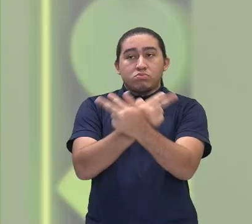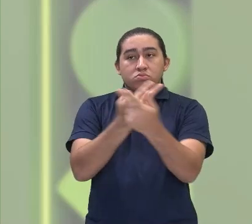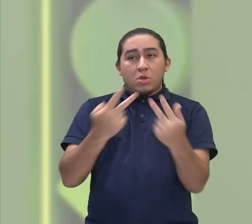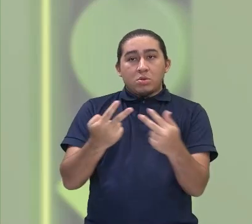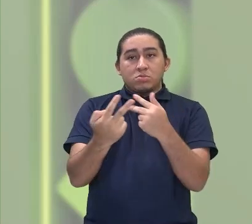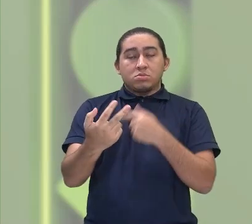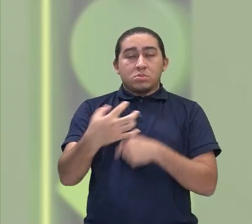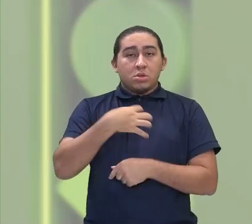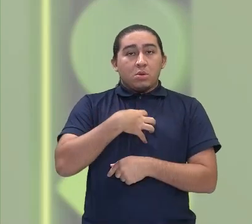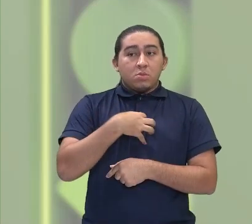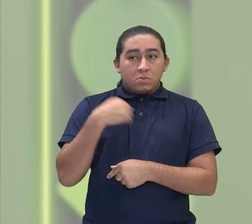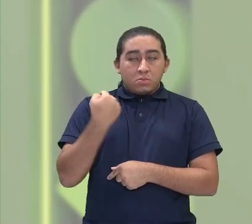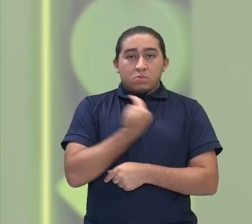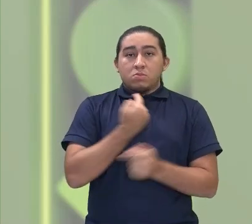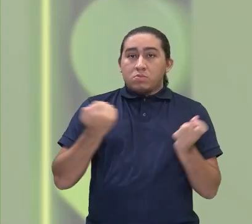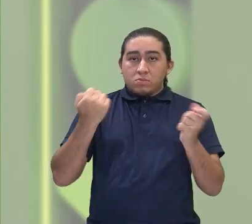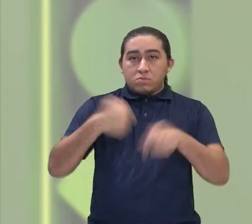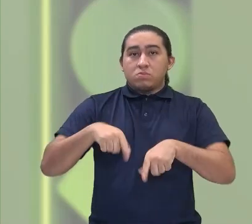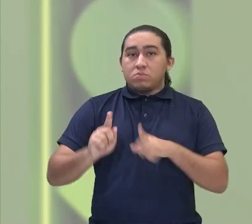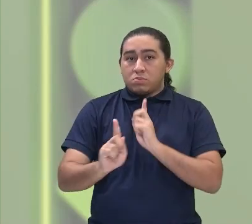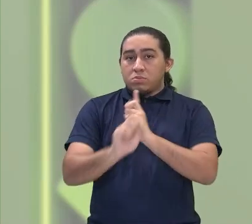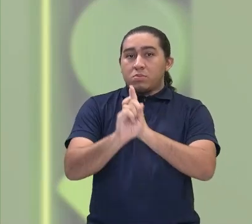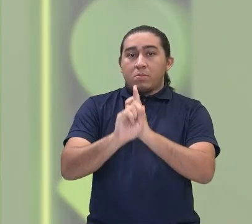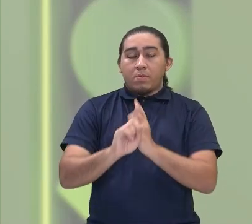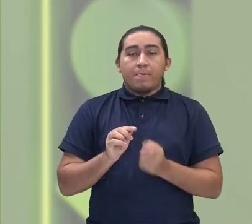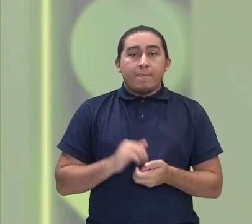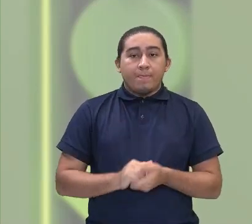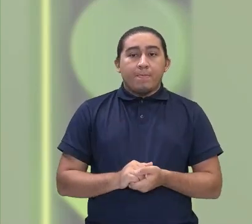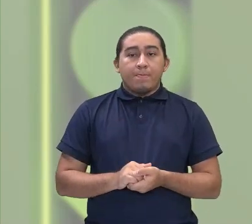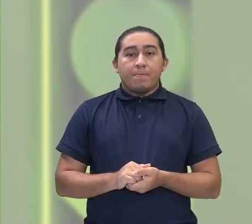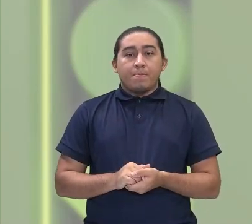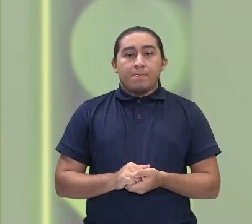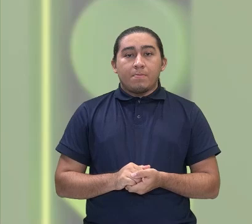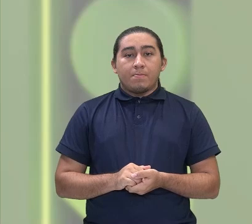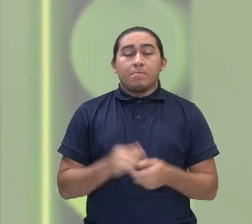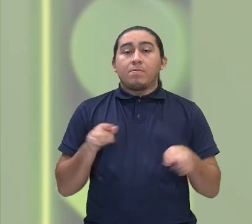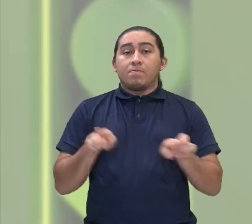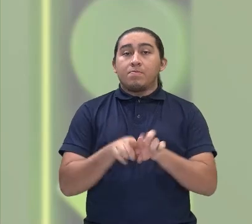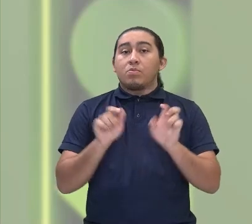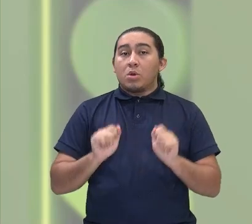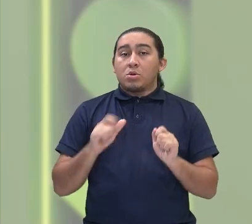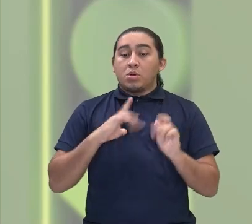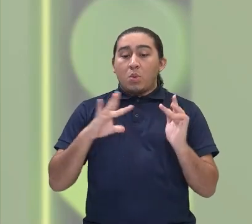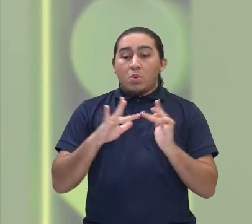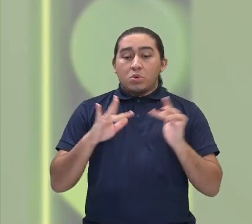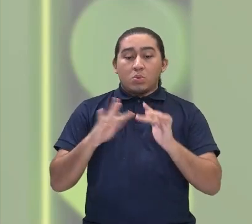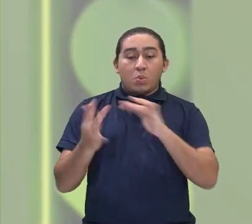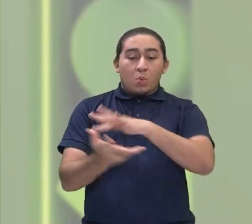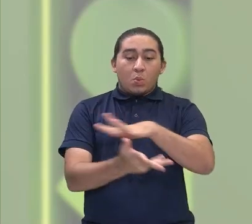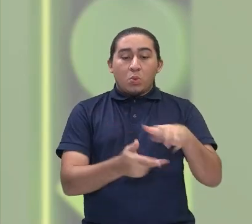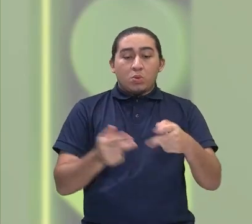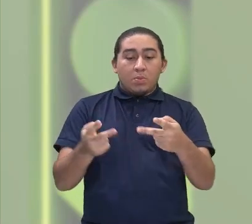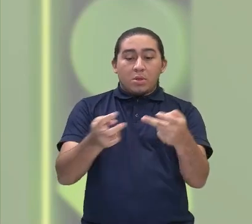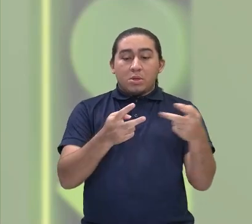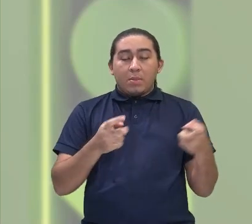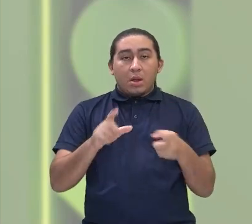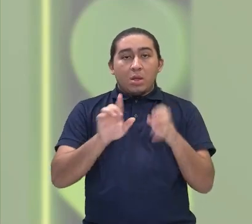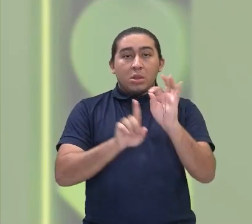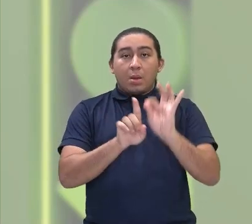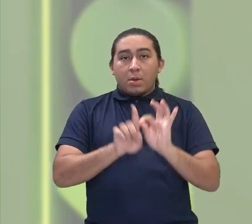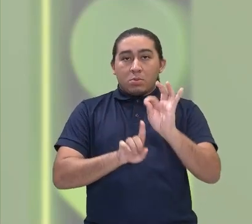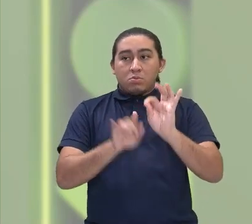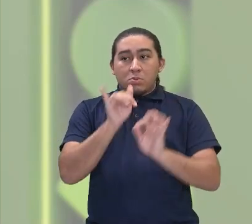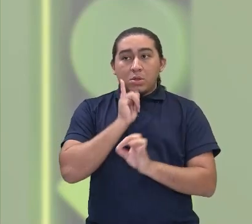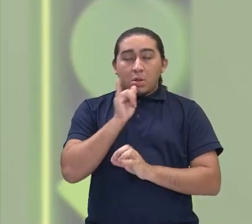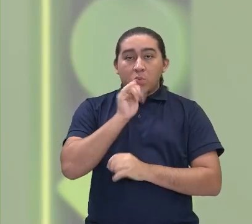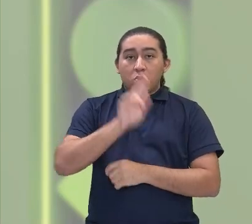vai encontrar, certo? Então a gente pode perceber e interagir com o mundo ali à nossa volta, perceber temperatura, né, por exemplo, através ali da